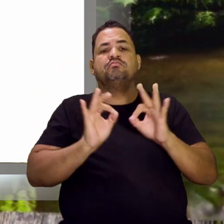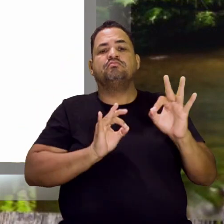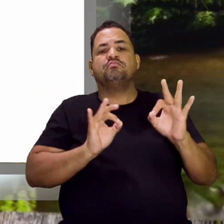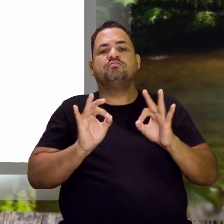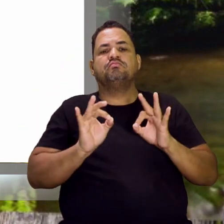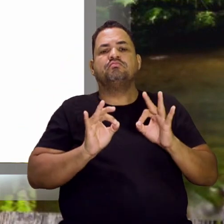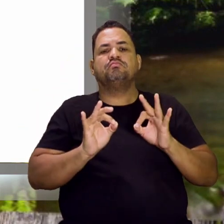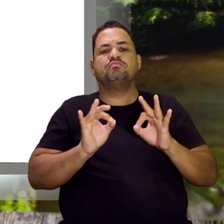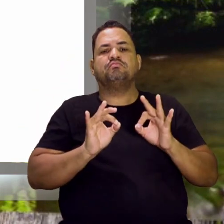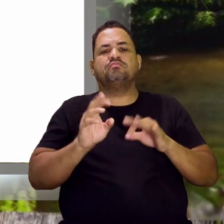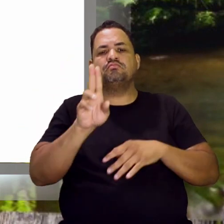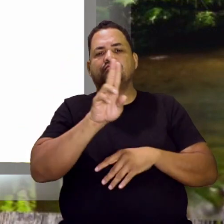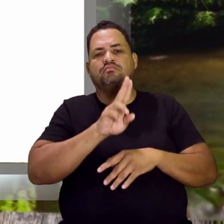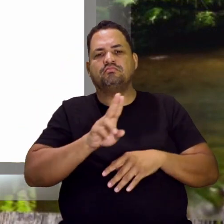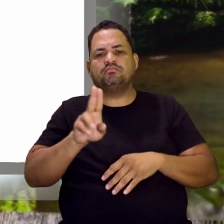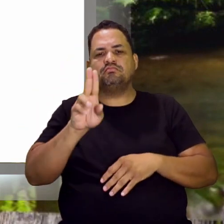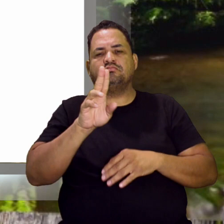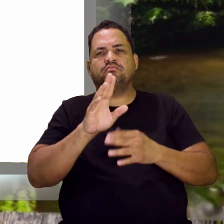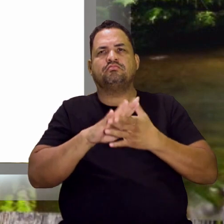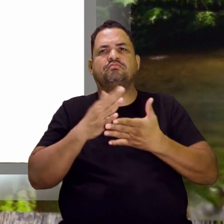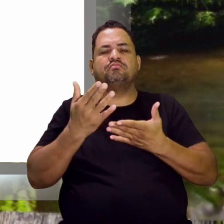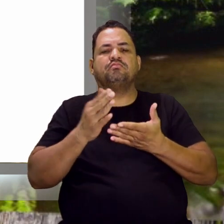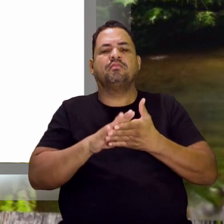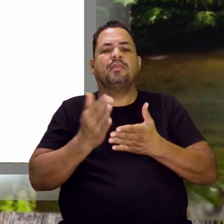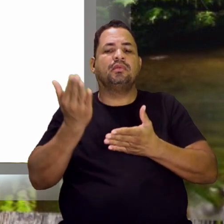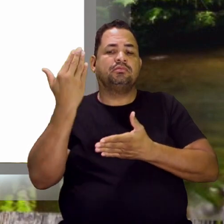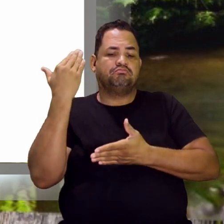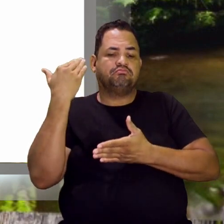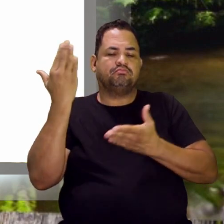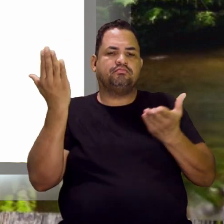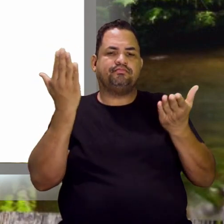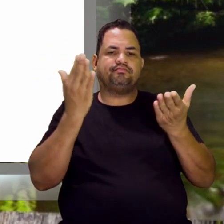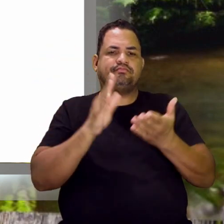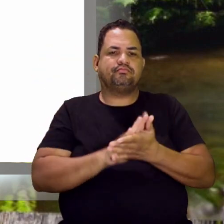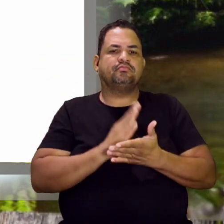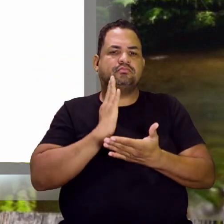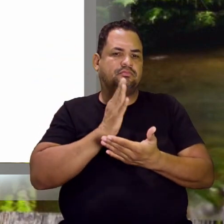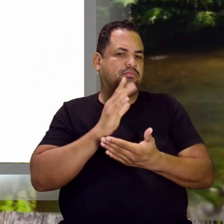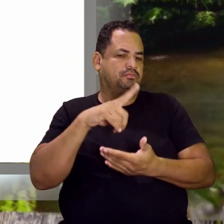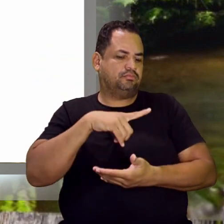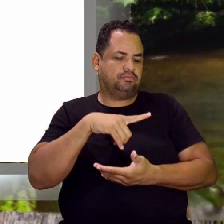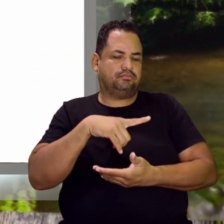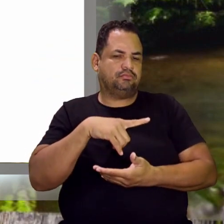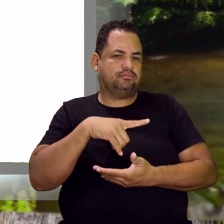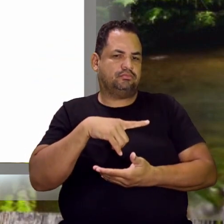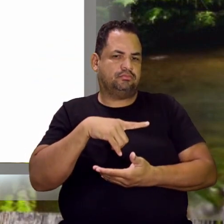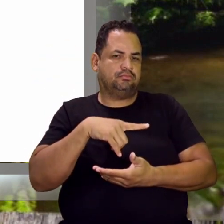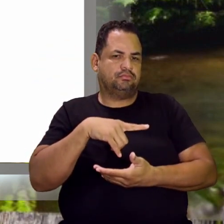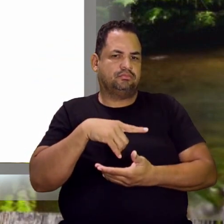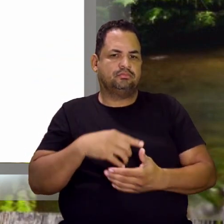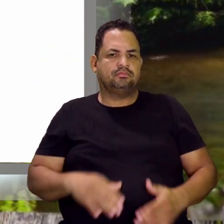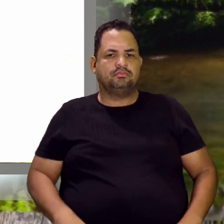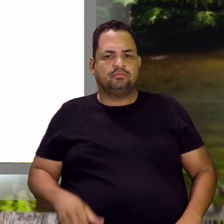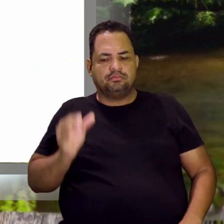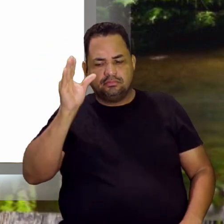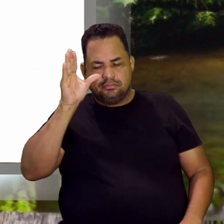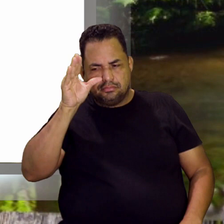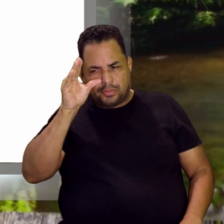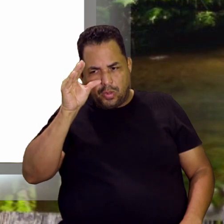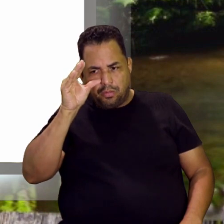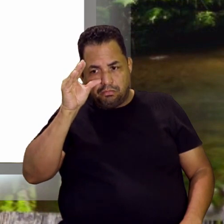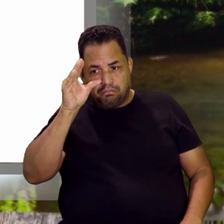né, através de referências que a gente tem, geralmente, de algo que já existe, né? A